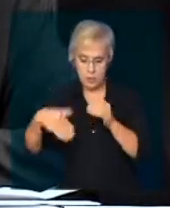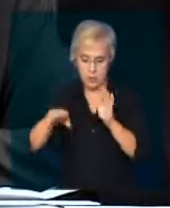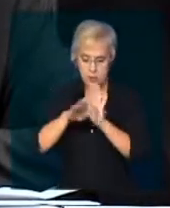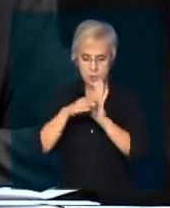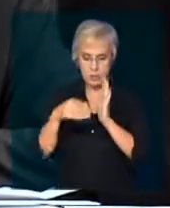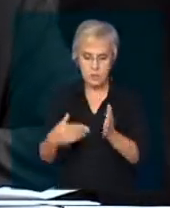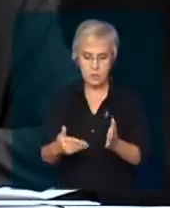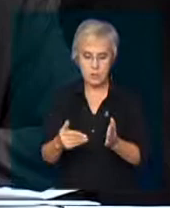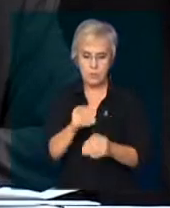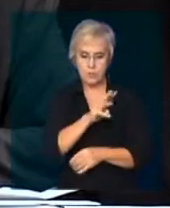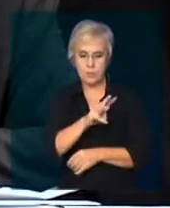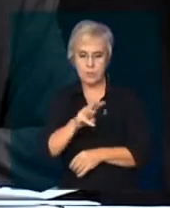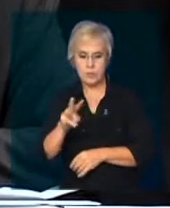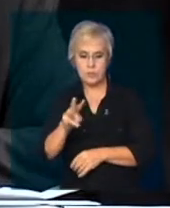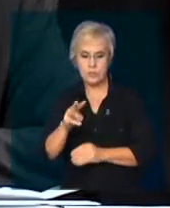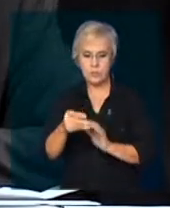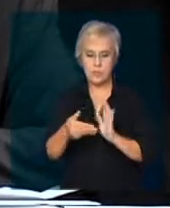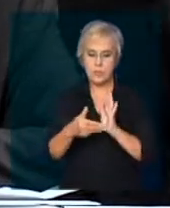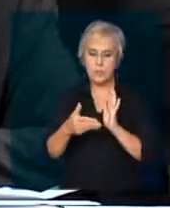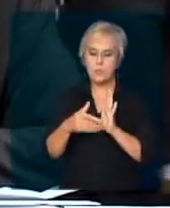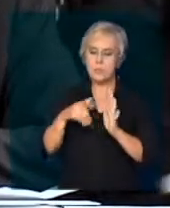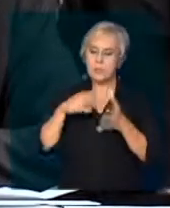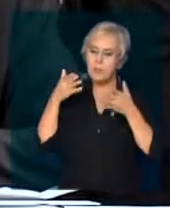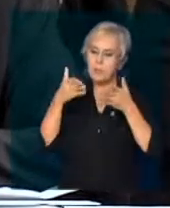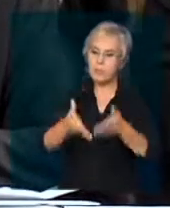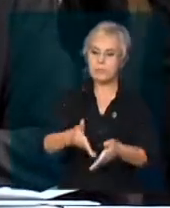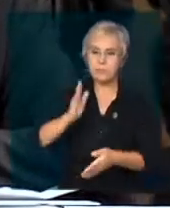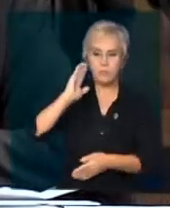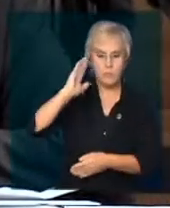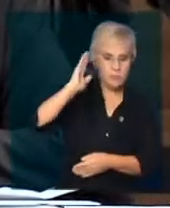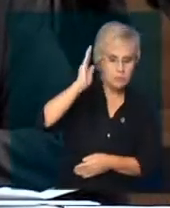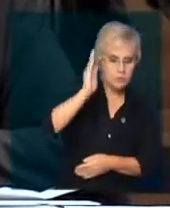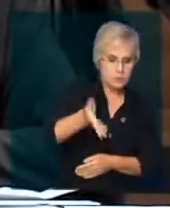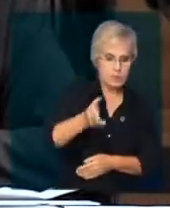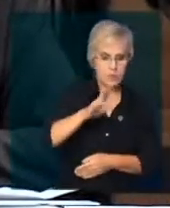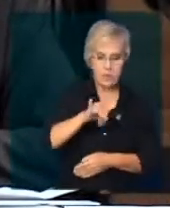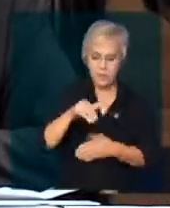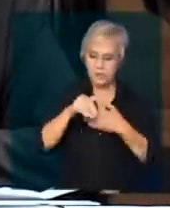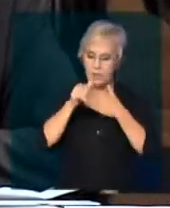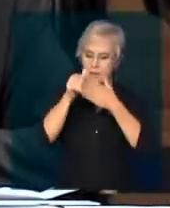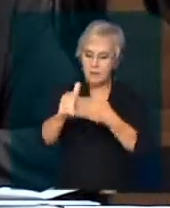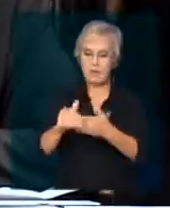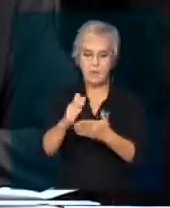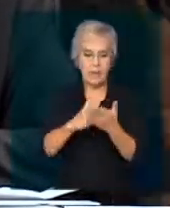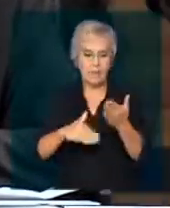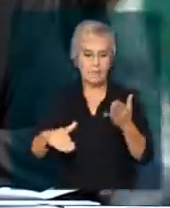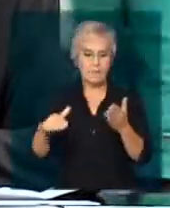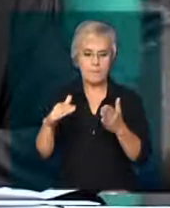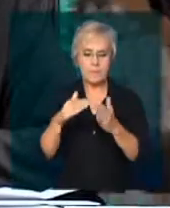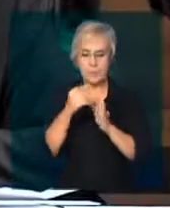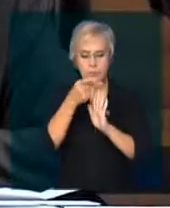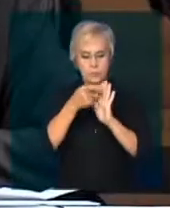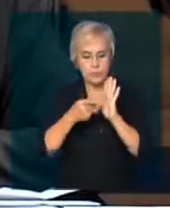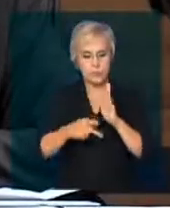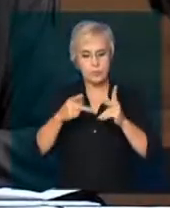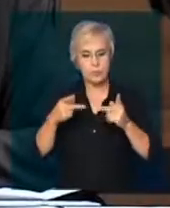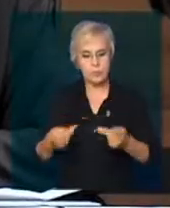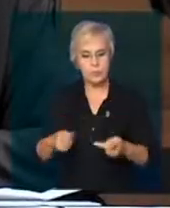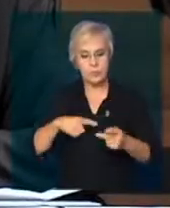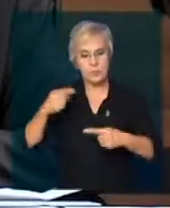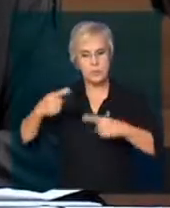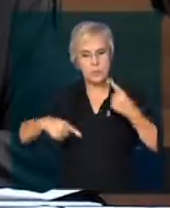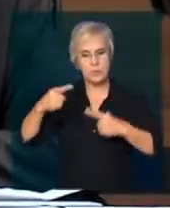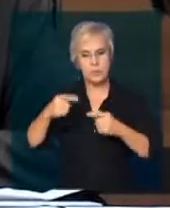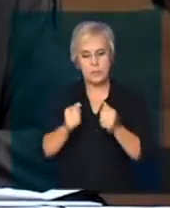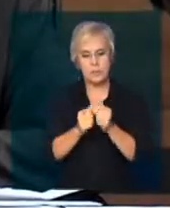É Democracia são participações diretas que serão levadas a cada um, a cada projeto que está sendo